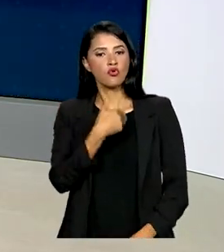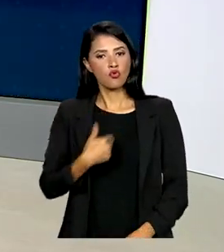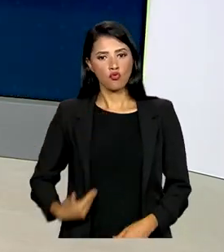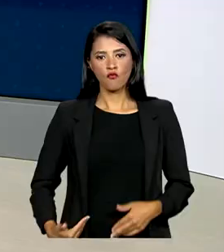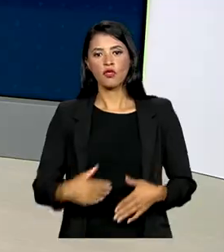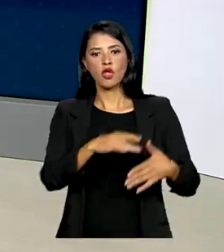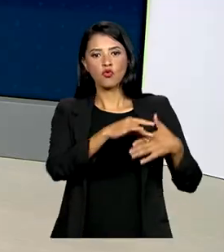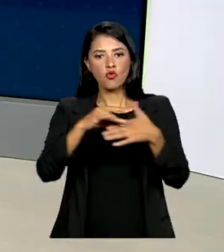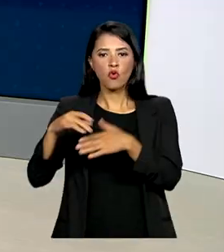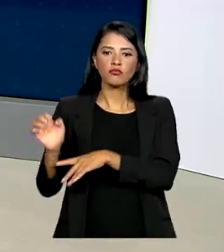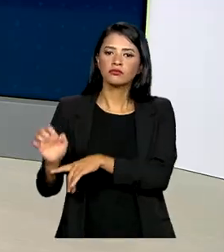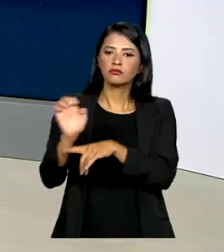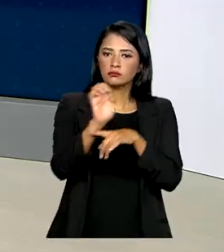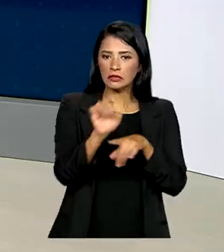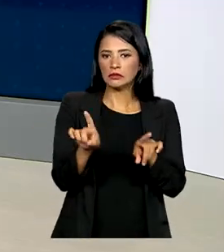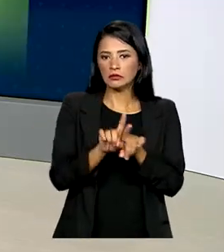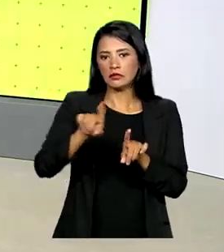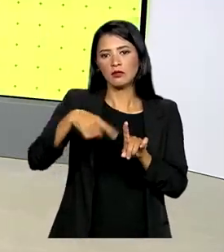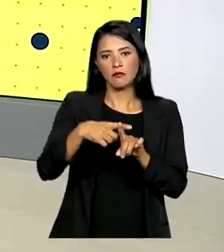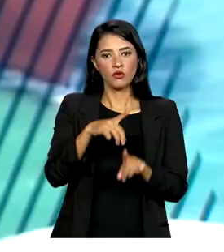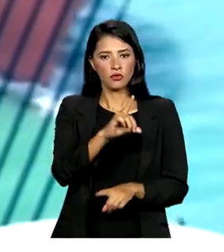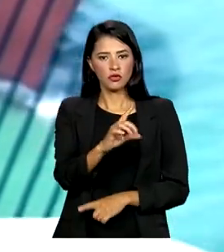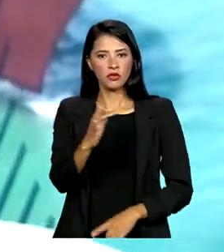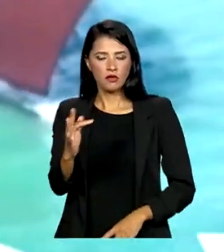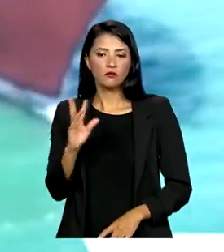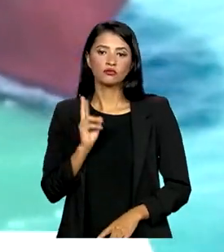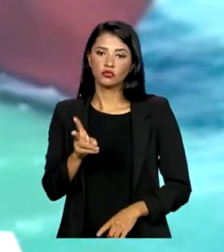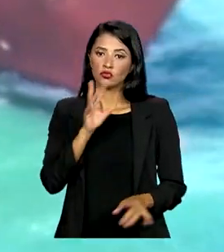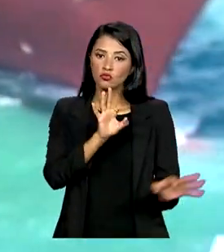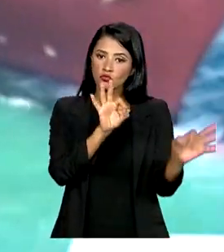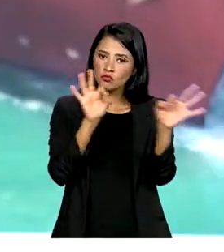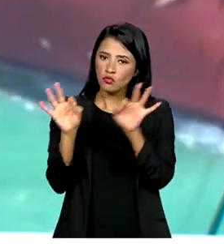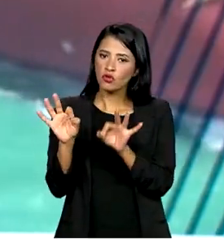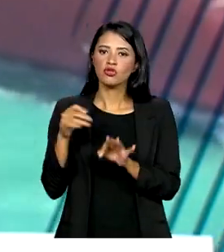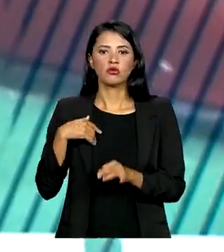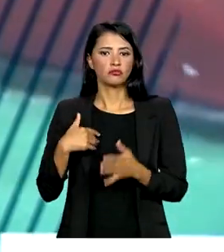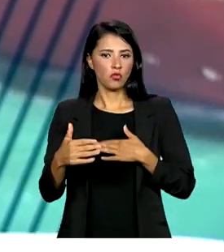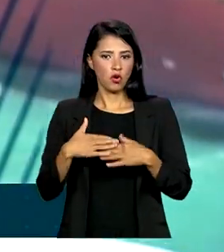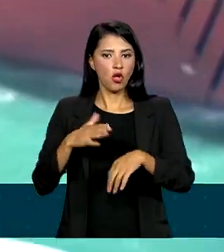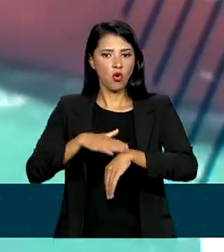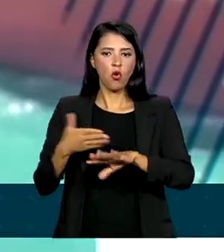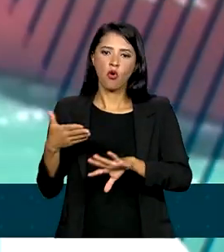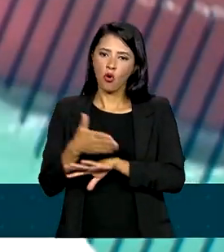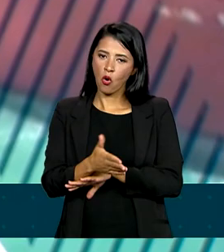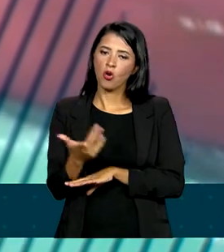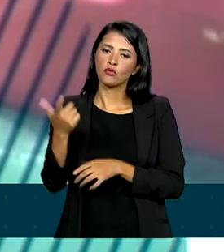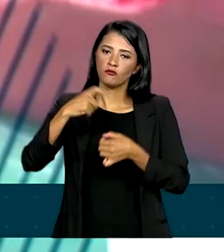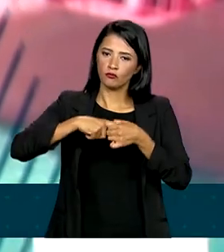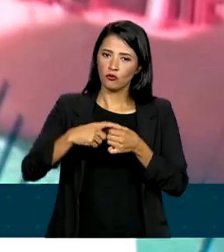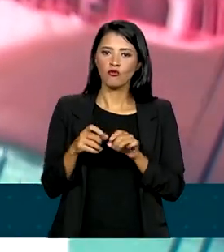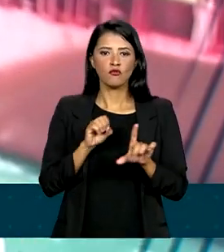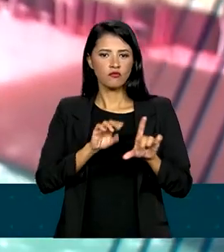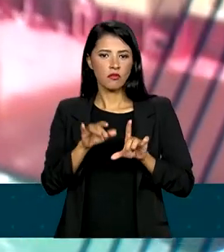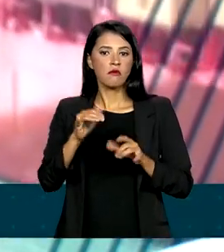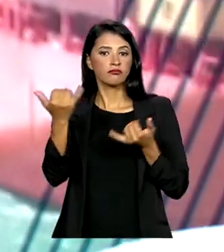dos estados e do Distrito Federal. Continue com a gente. A qualquer momento, podemos